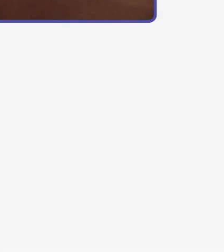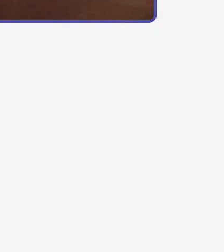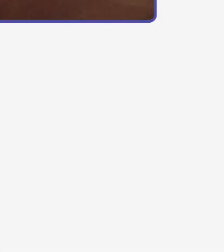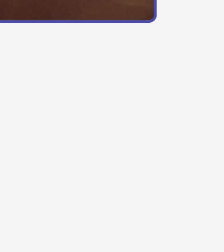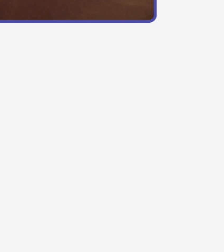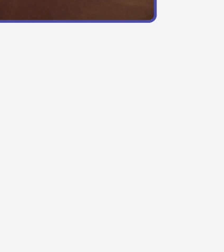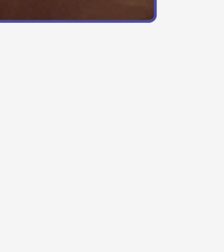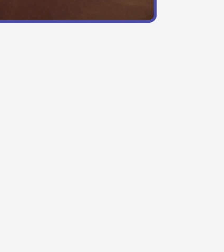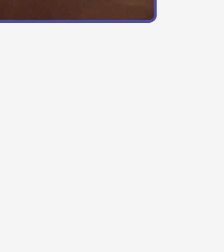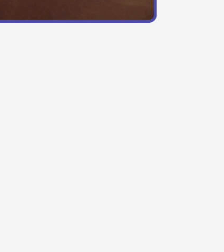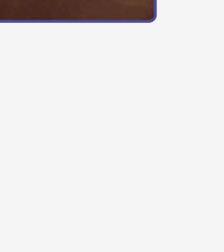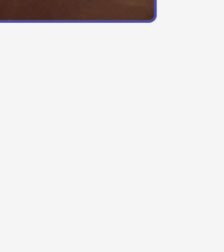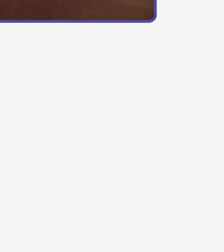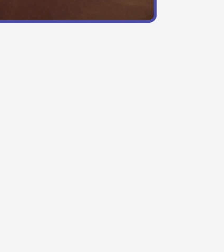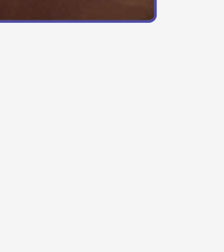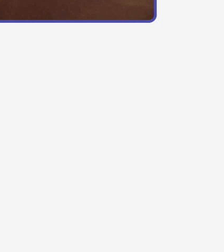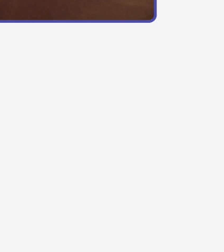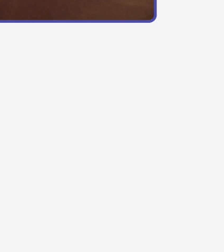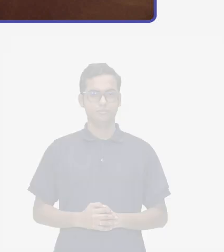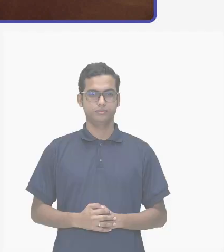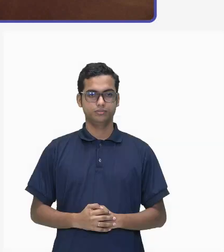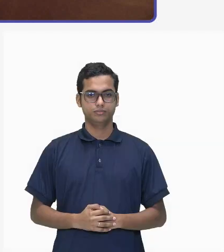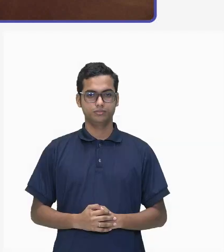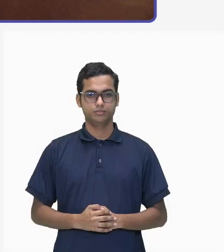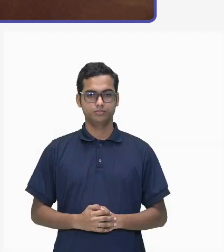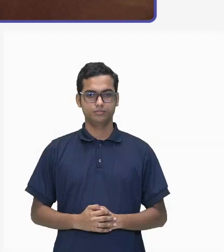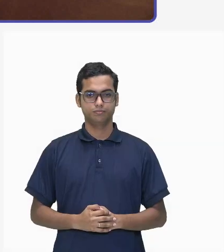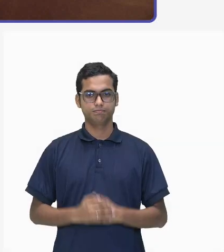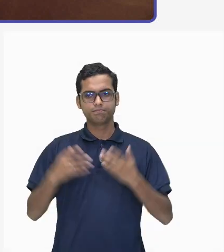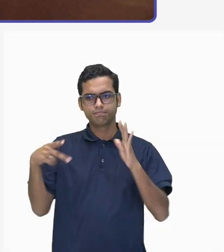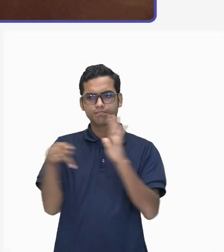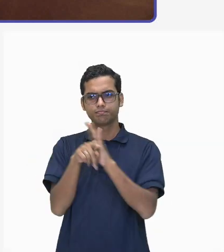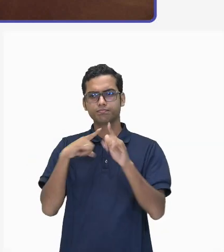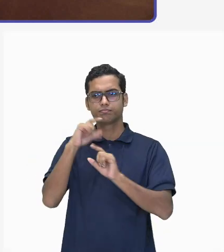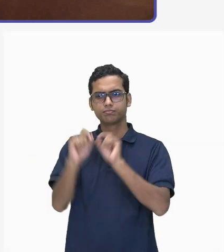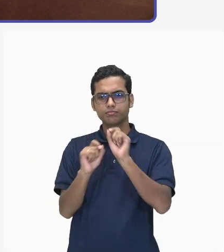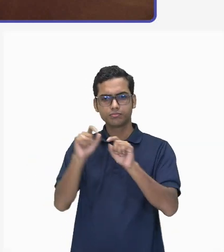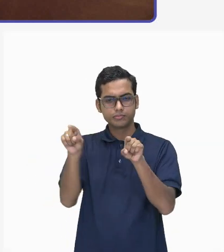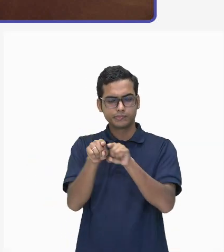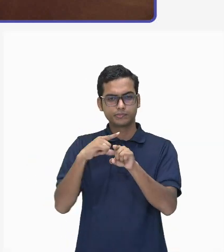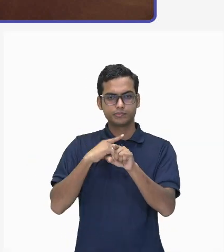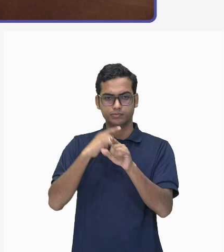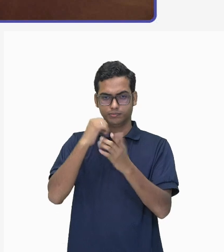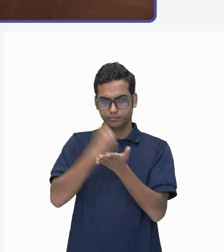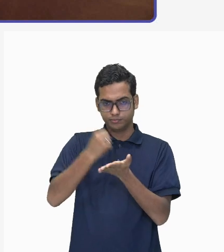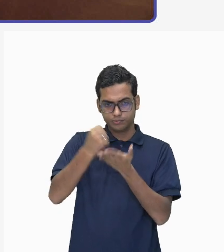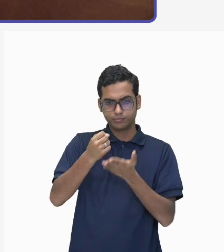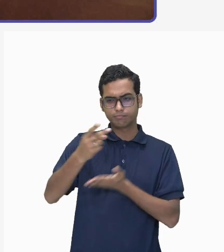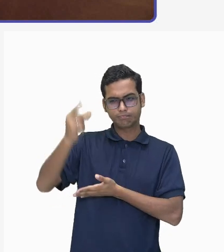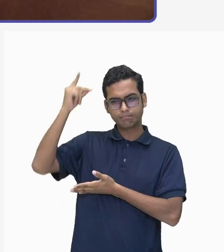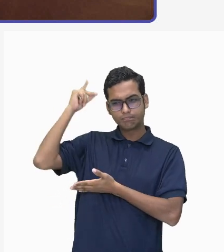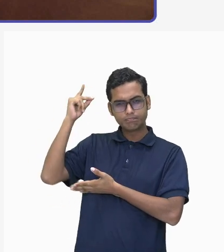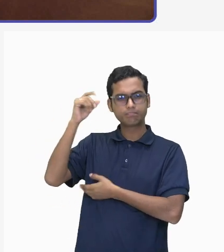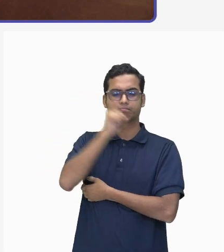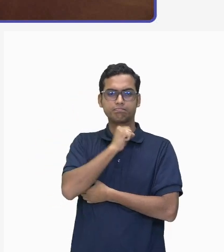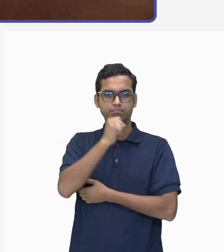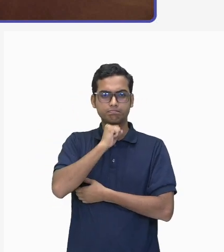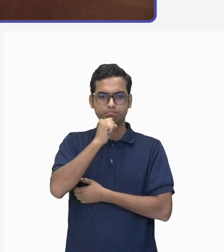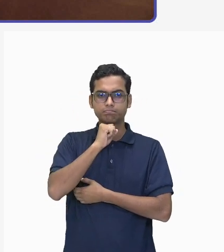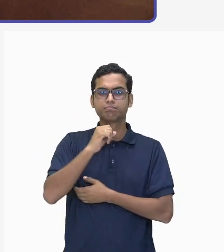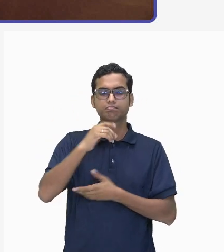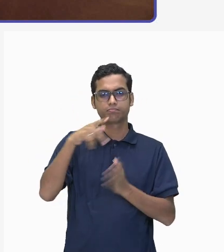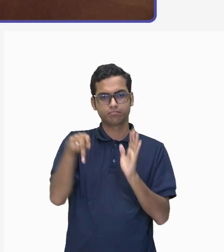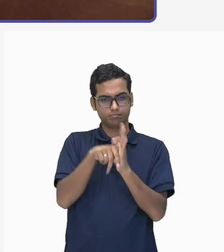é a coletânea de livros judaicos que apresentam aos cristãos a história e as tradições do povo de